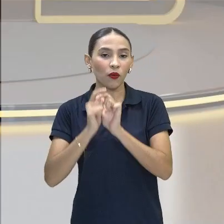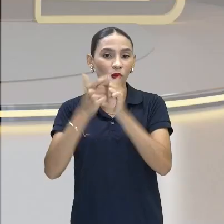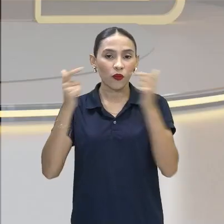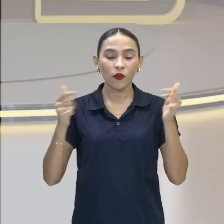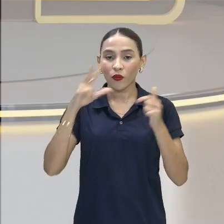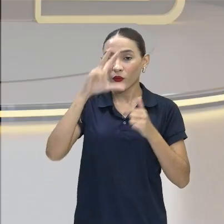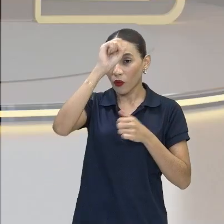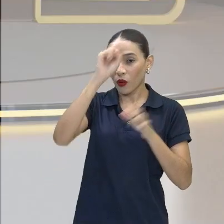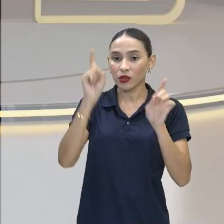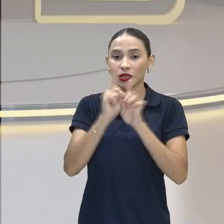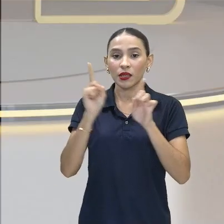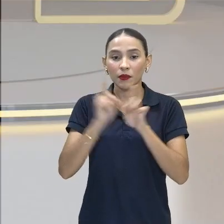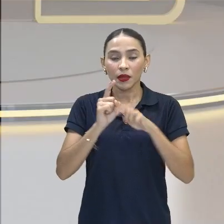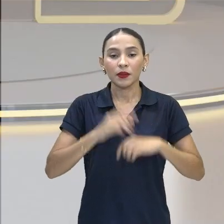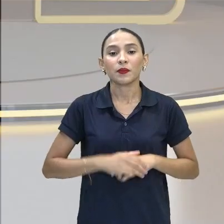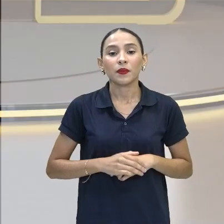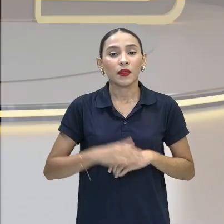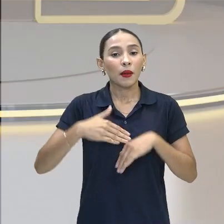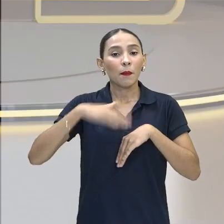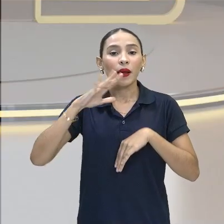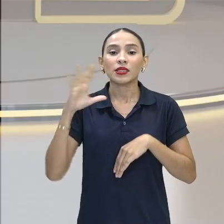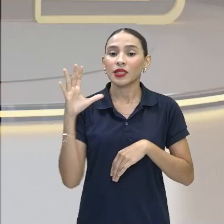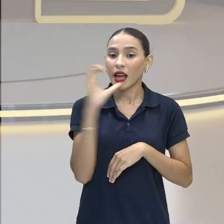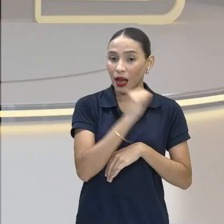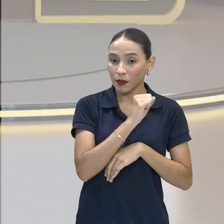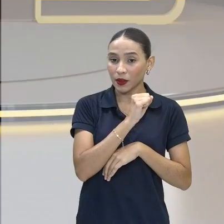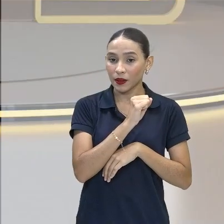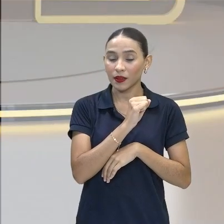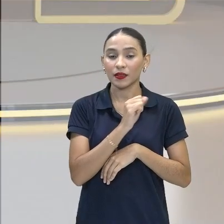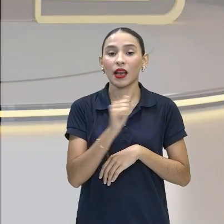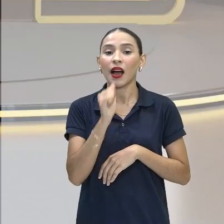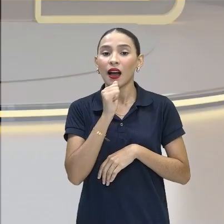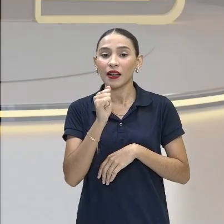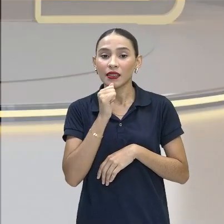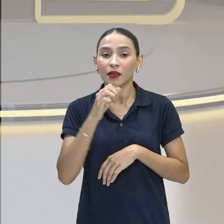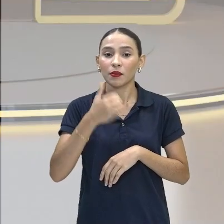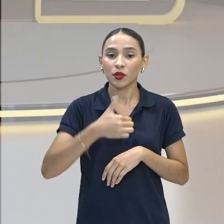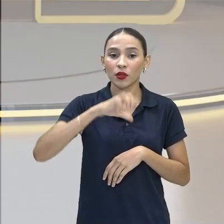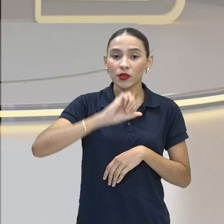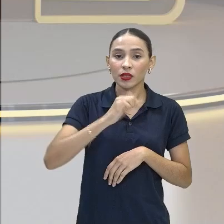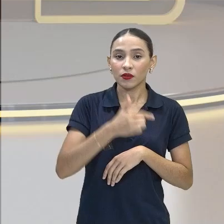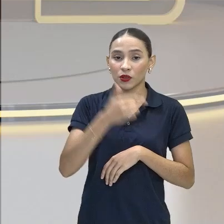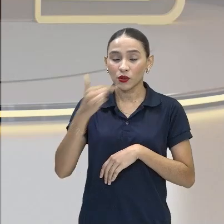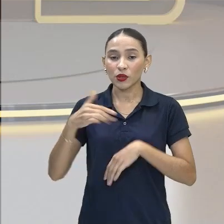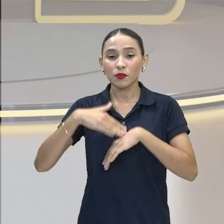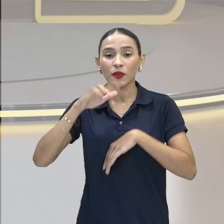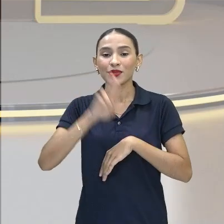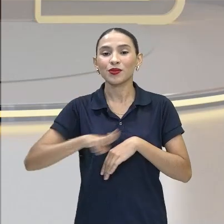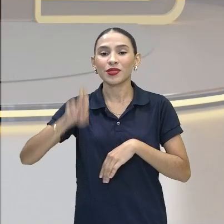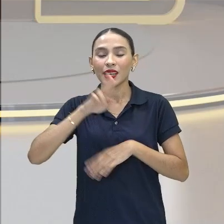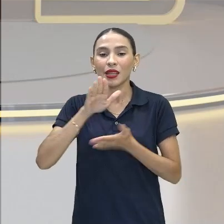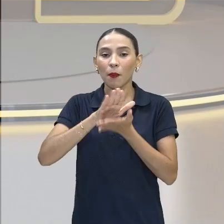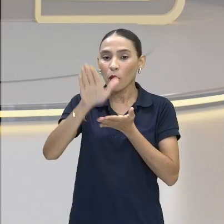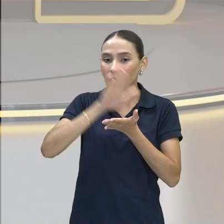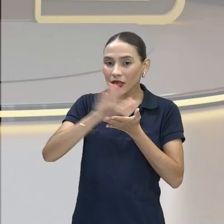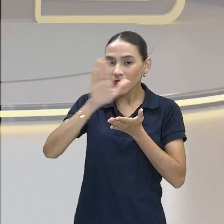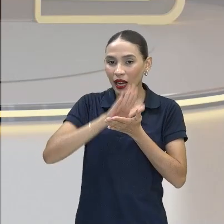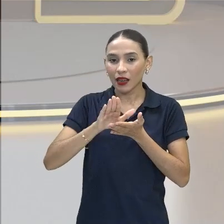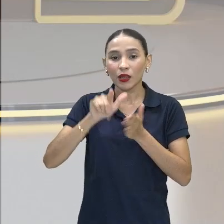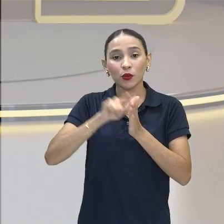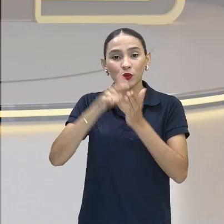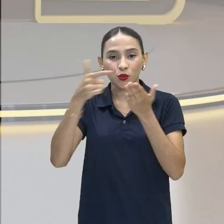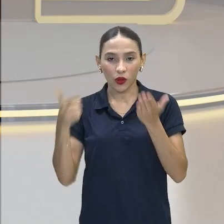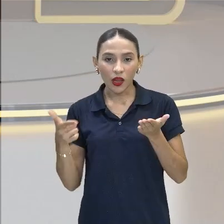levam essa comunicação de maneira muito rápida, ainda ali em 1922 era mais comum publicar manifestos em